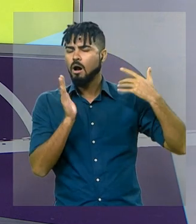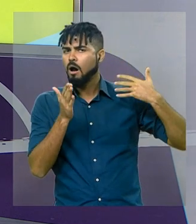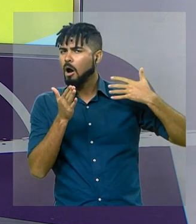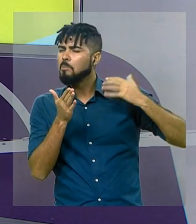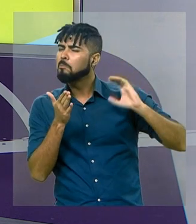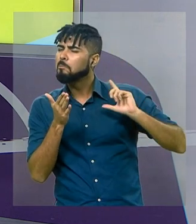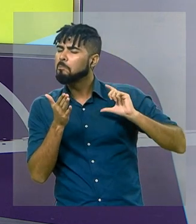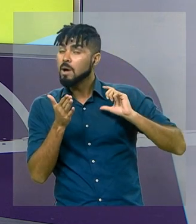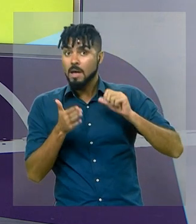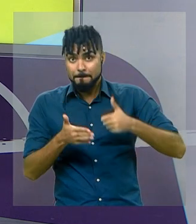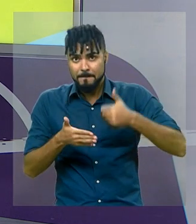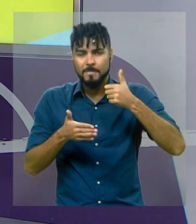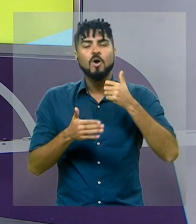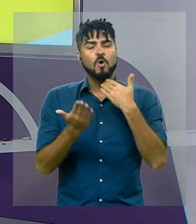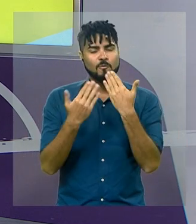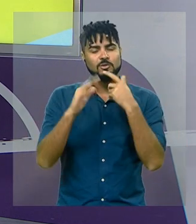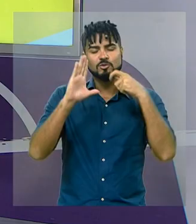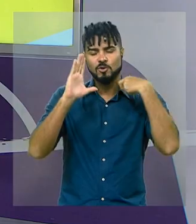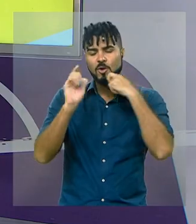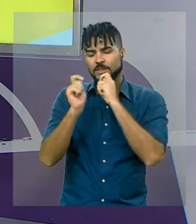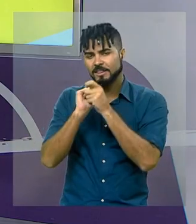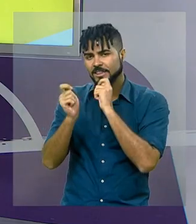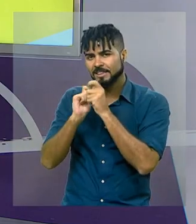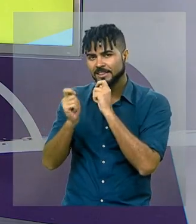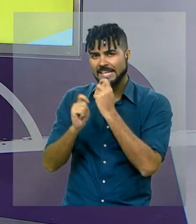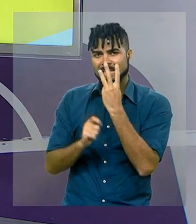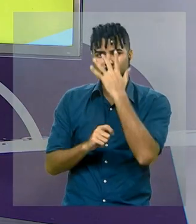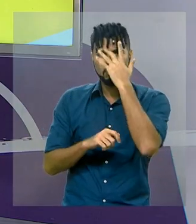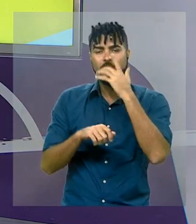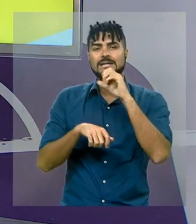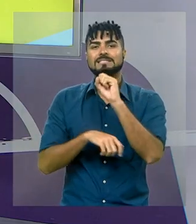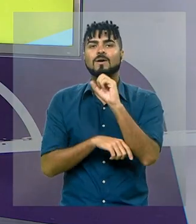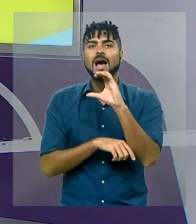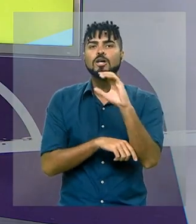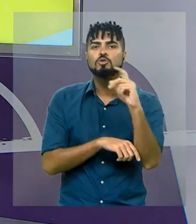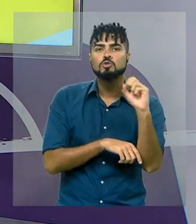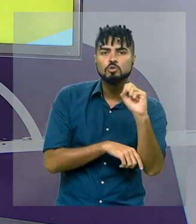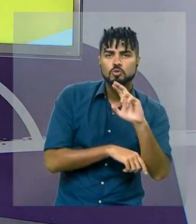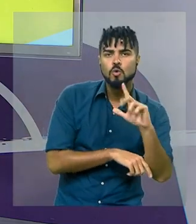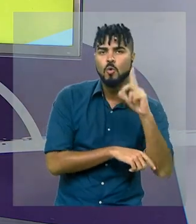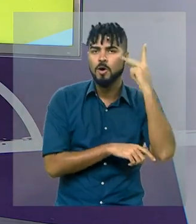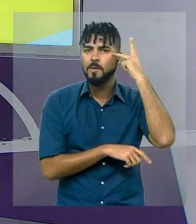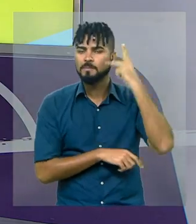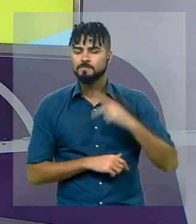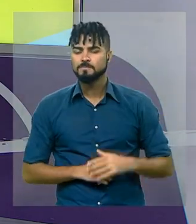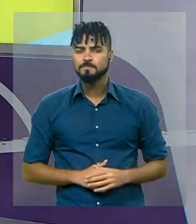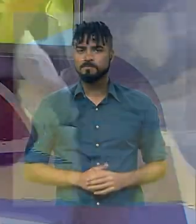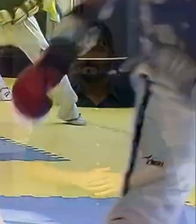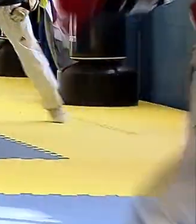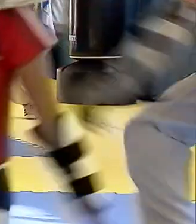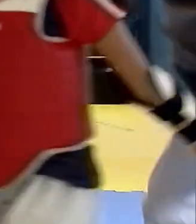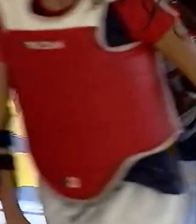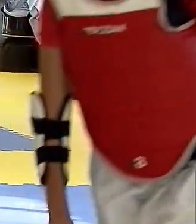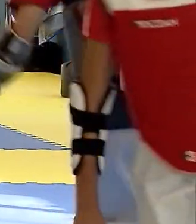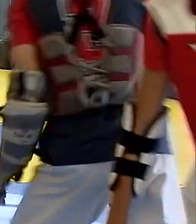com 3 desses medalhistas que treinam em São Caetano do Sul, em São Paulo.